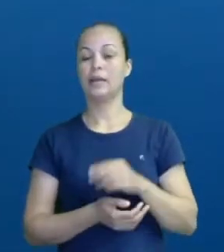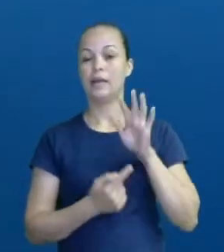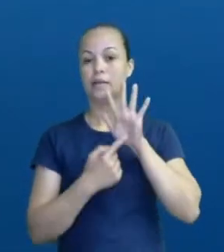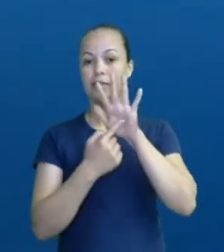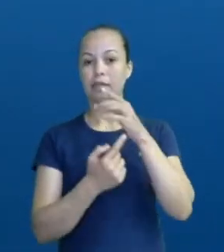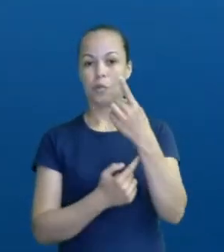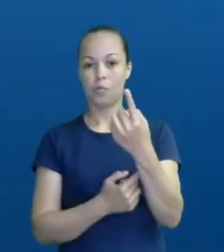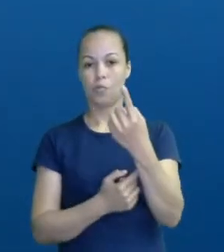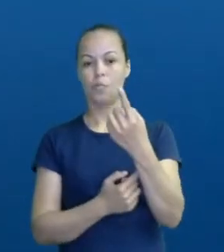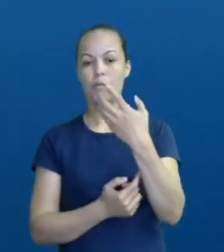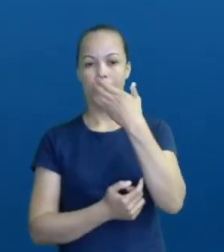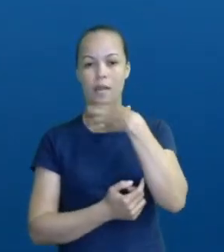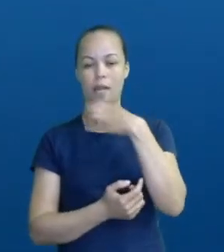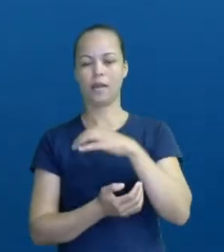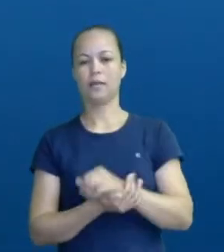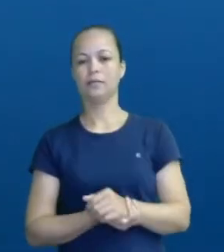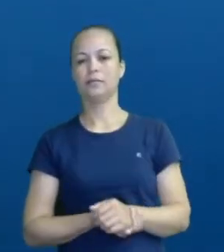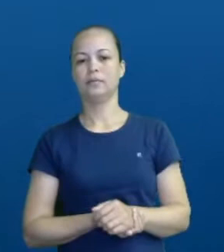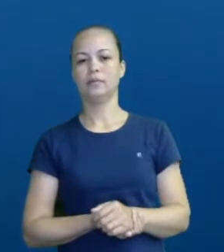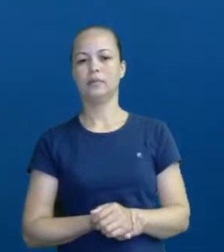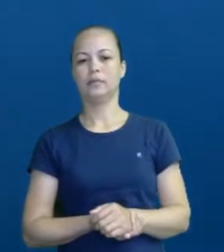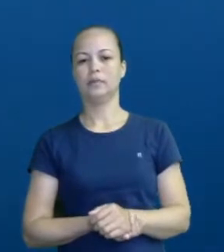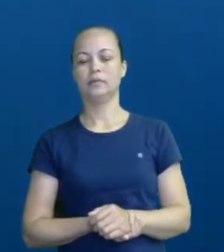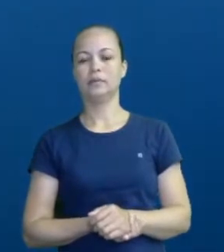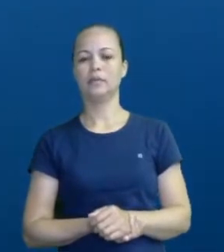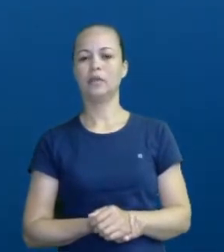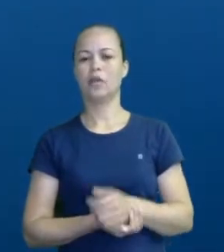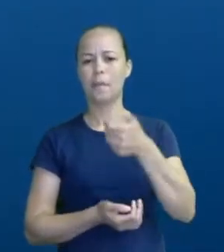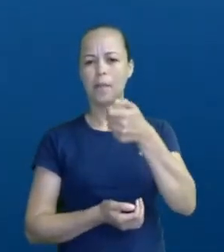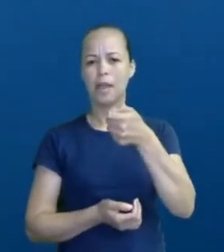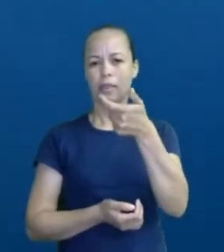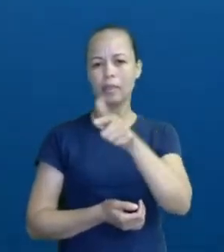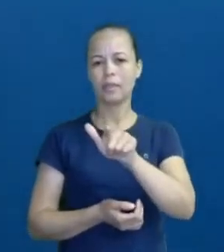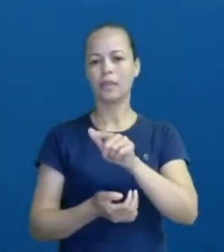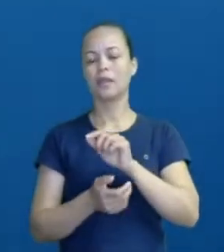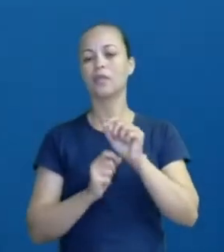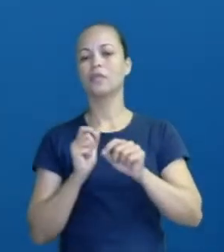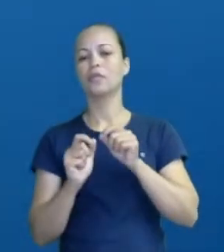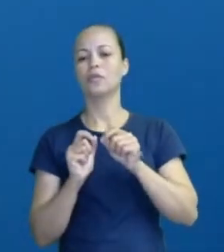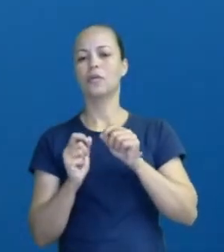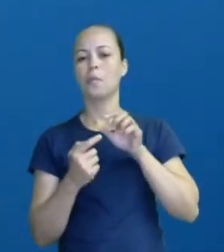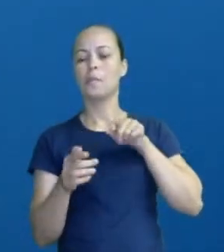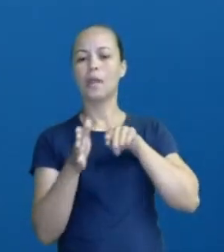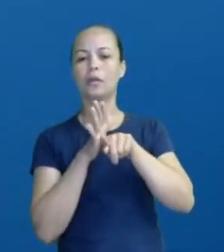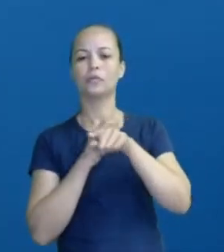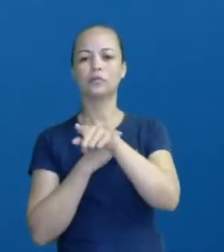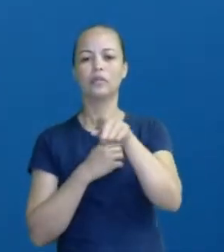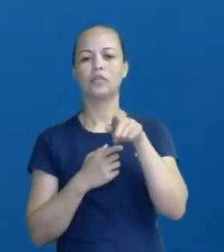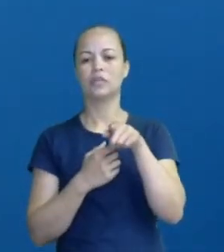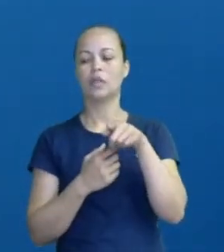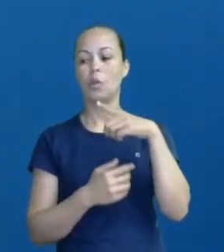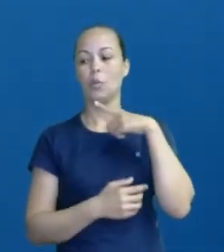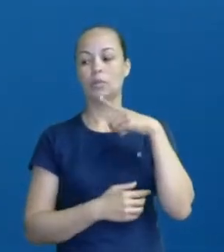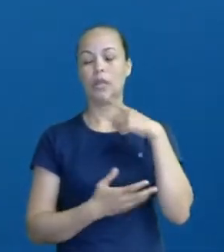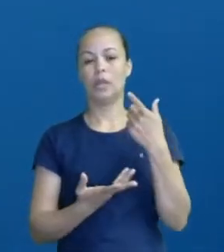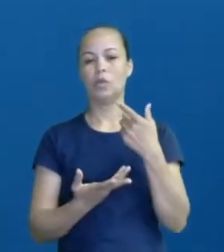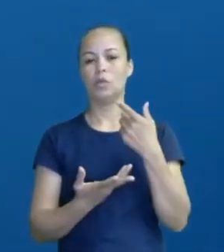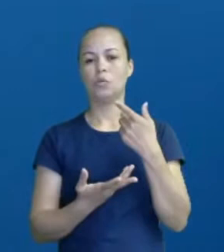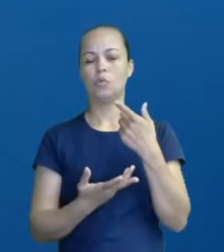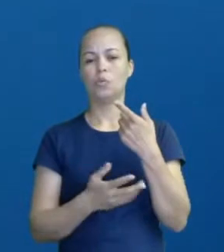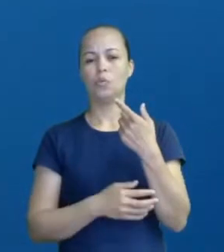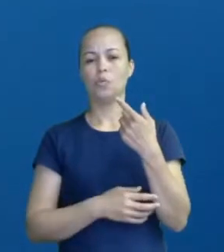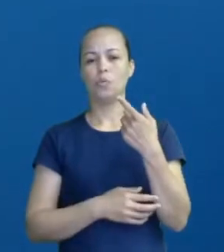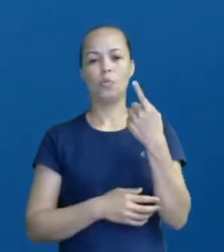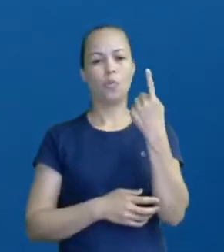uma, vou apertar de novo. Aí eu pergunto a você, eu tenho um par, formei